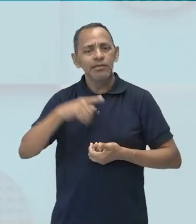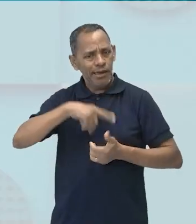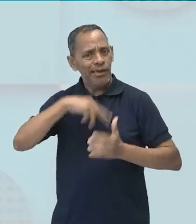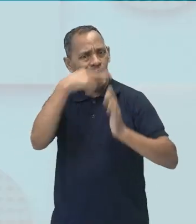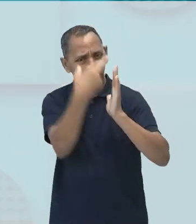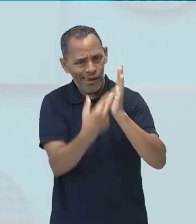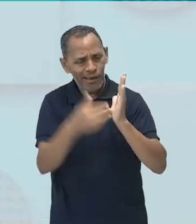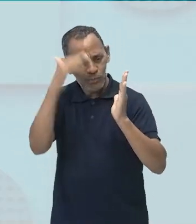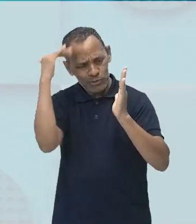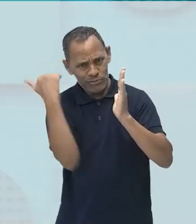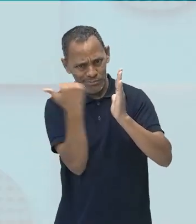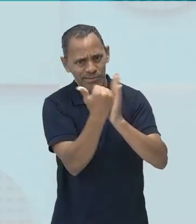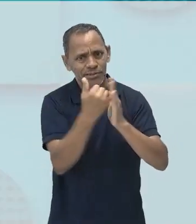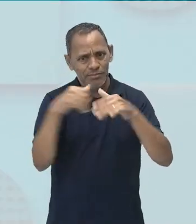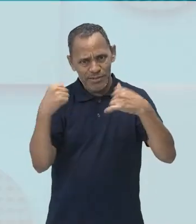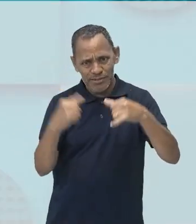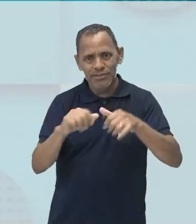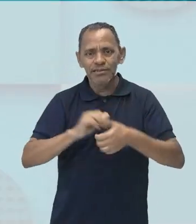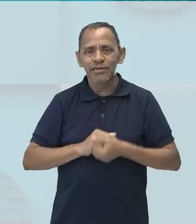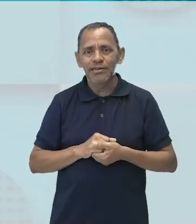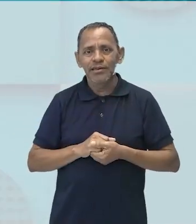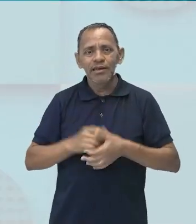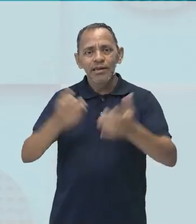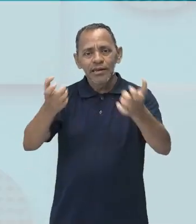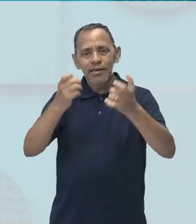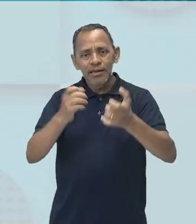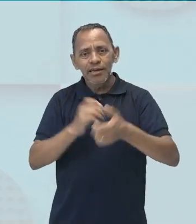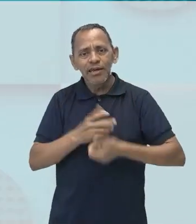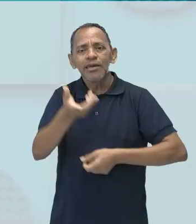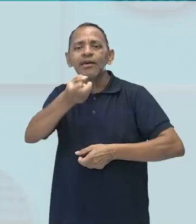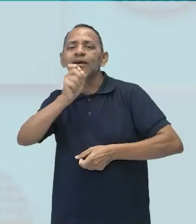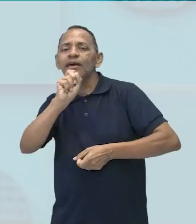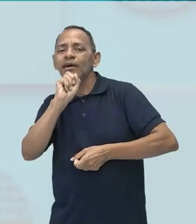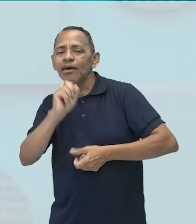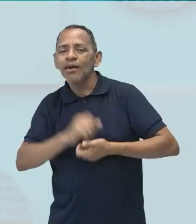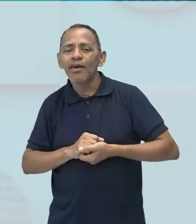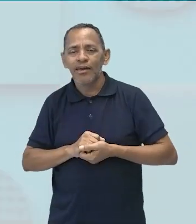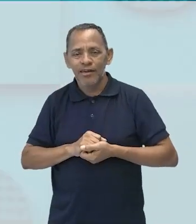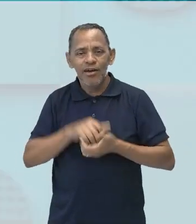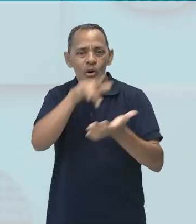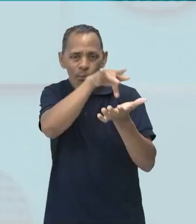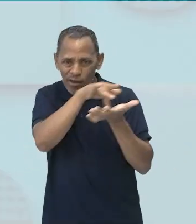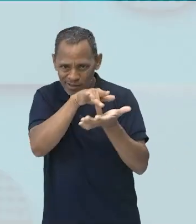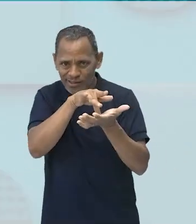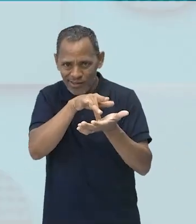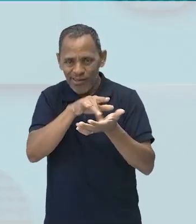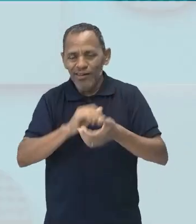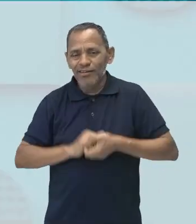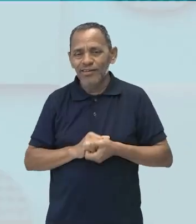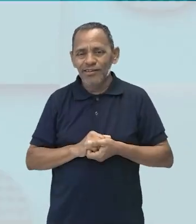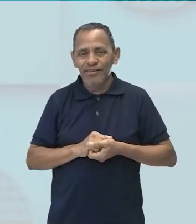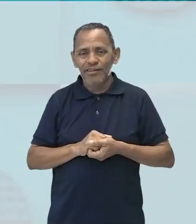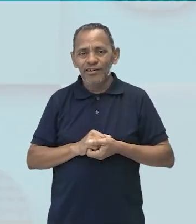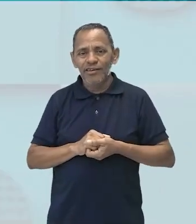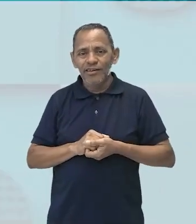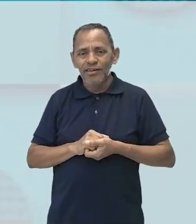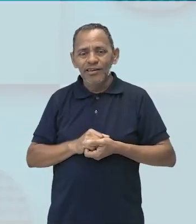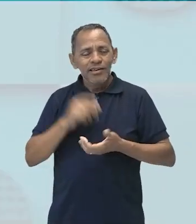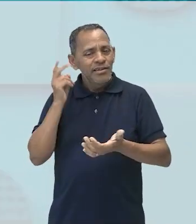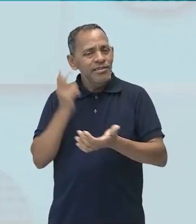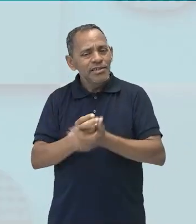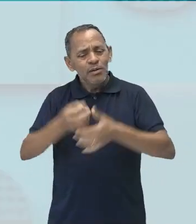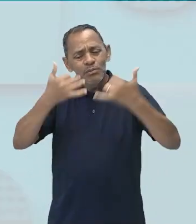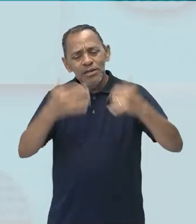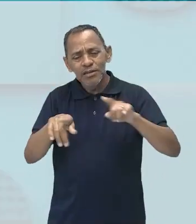seguidas. Quem pretende, né, fazer o balé clássico. Eu sempre digo que a pessoa, para ser